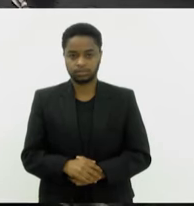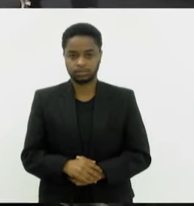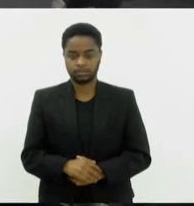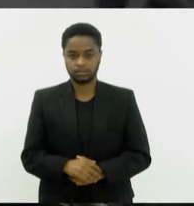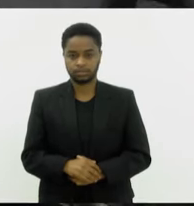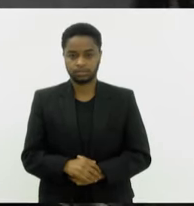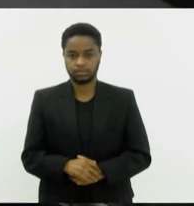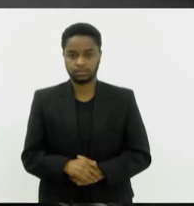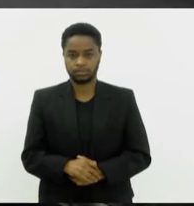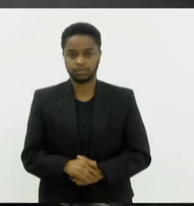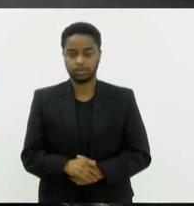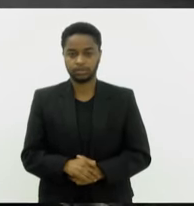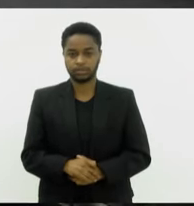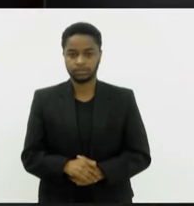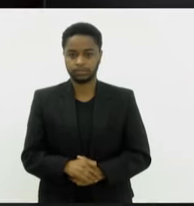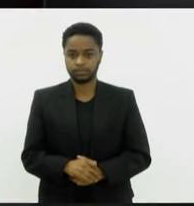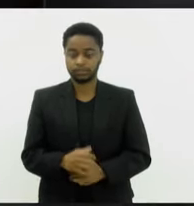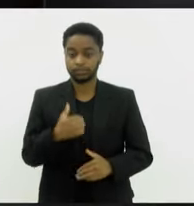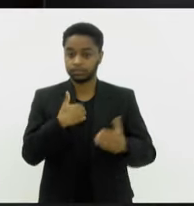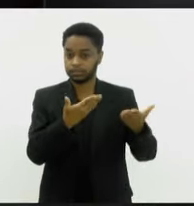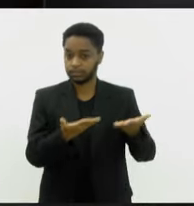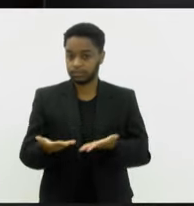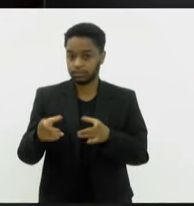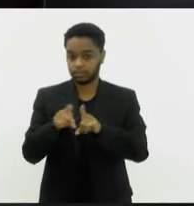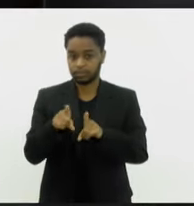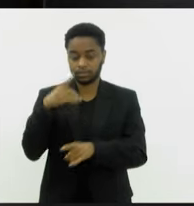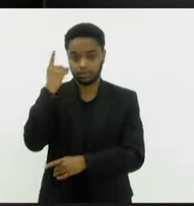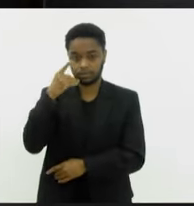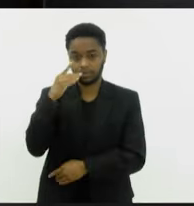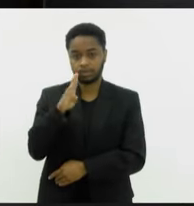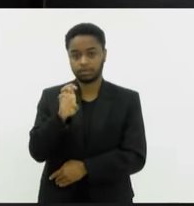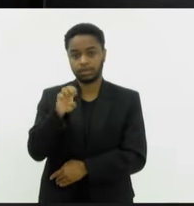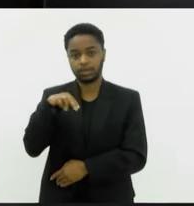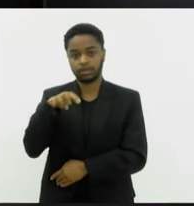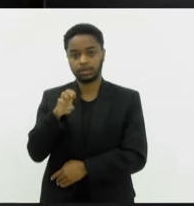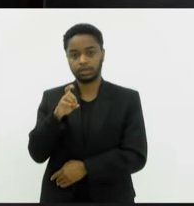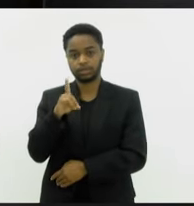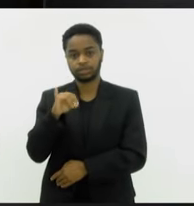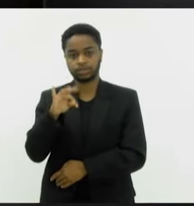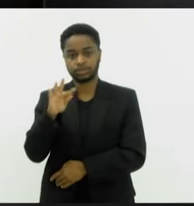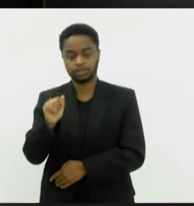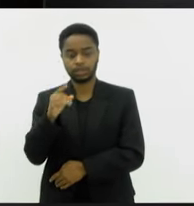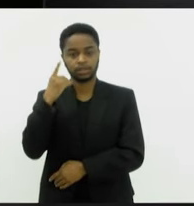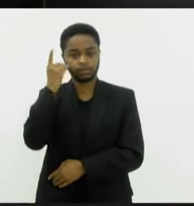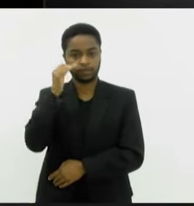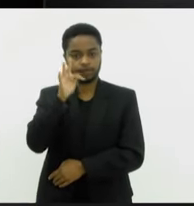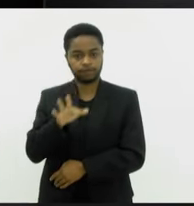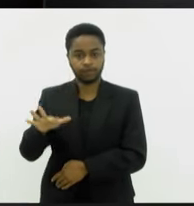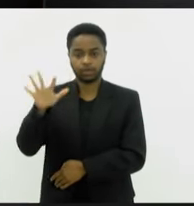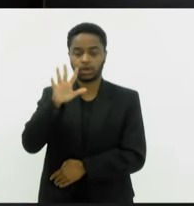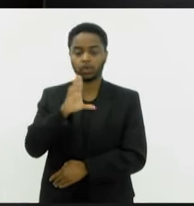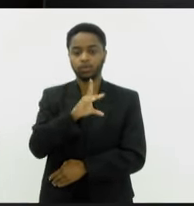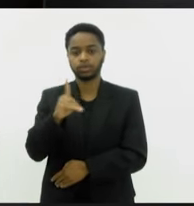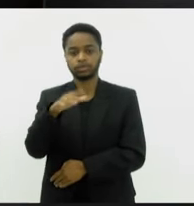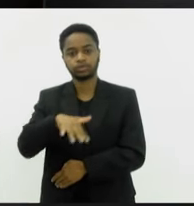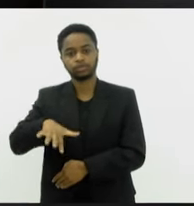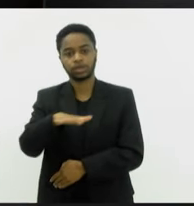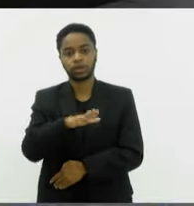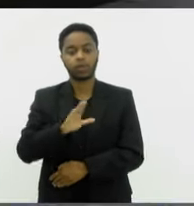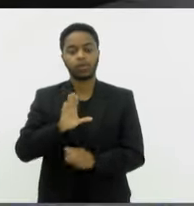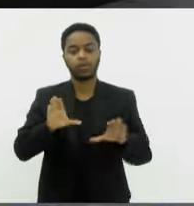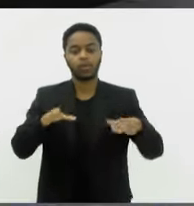federais gostaria de convidar também a deputada Benedita da Silva deputada Federal e coordenadora geral da bancada